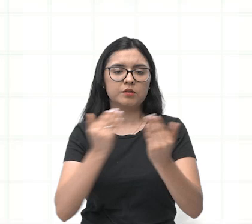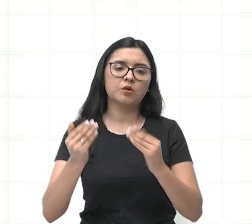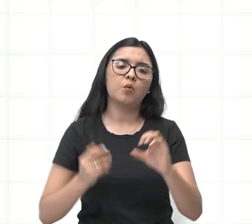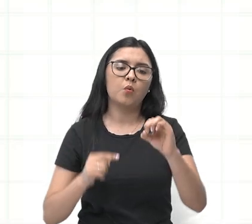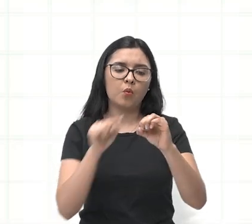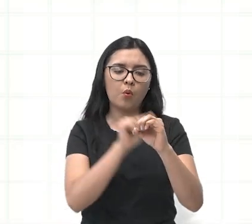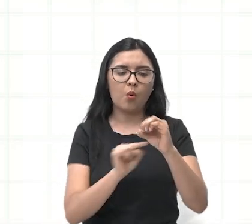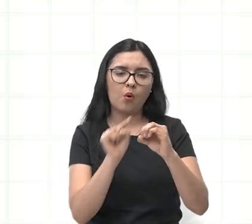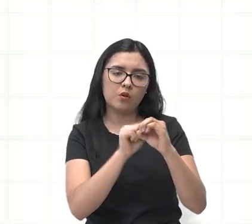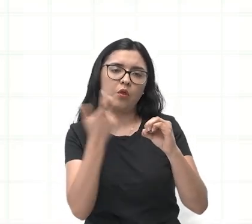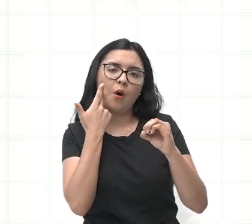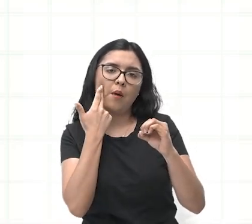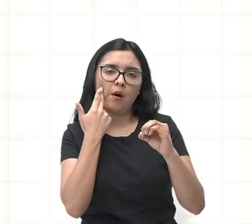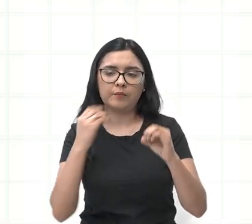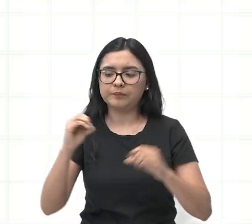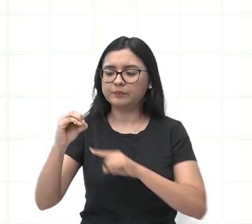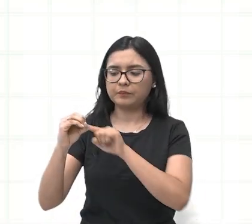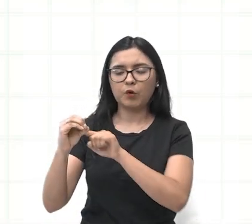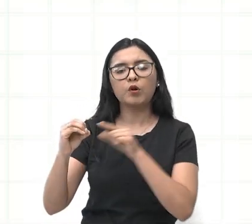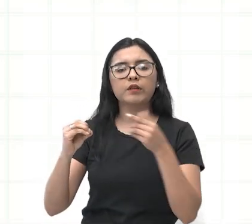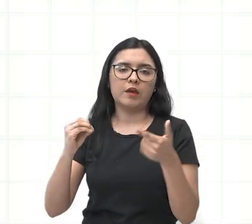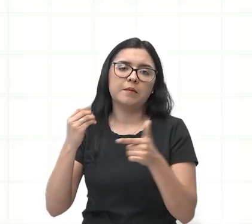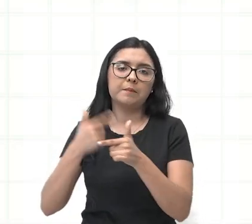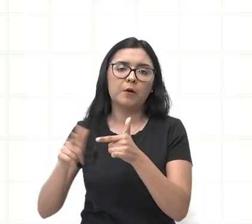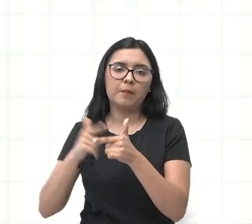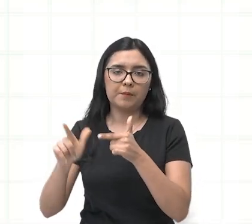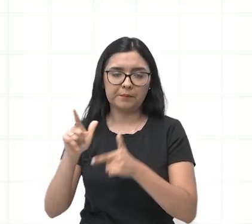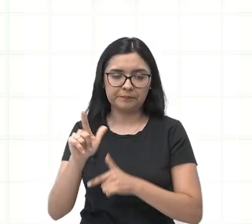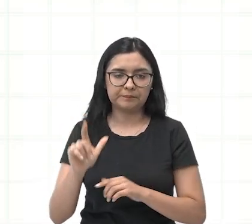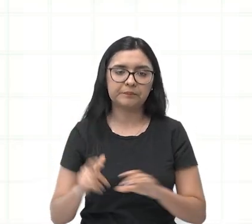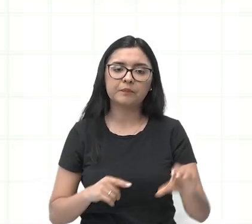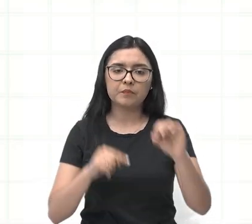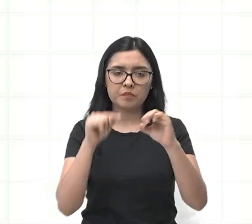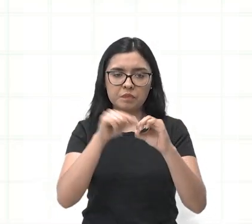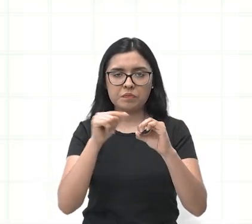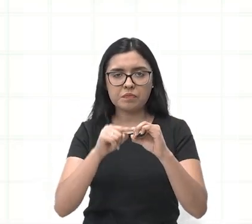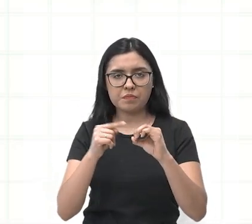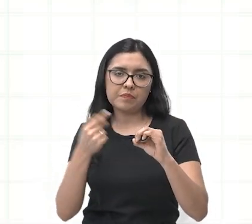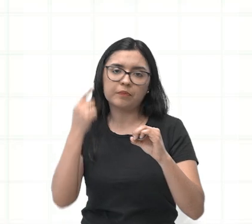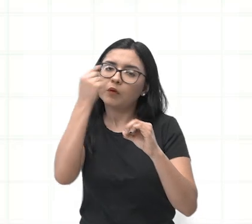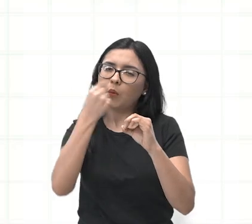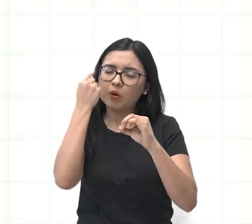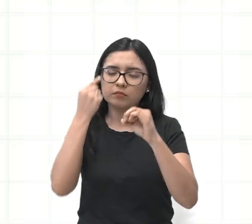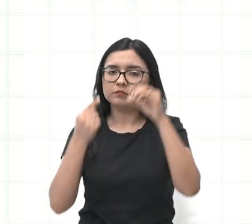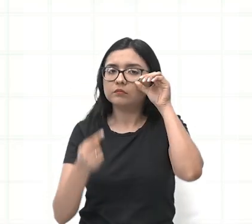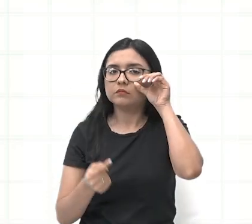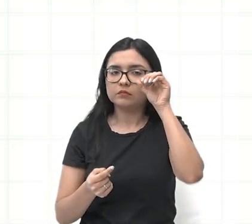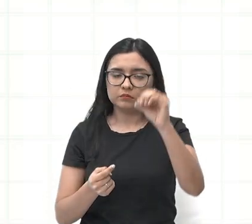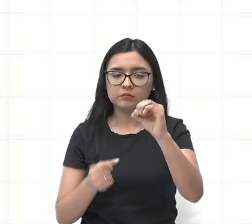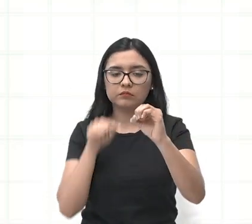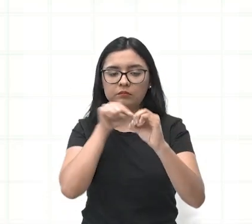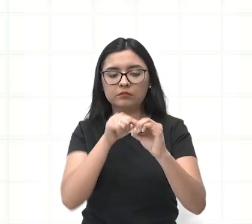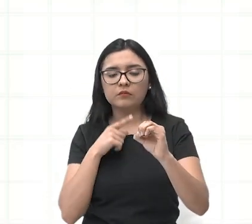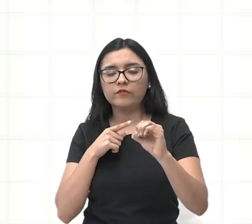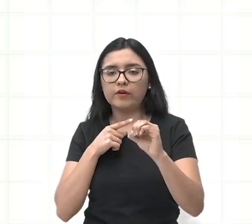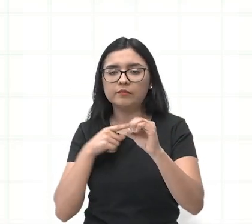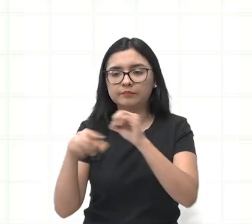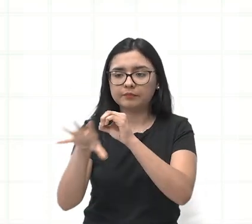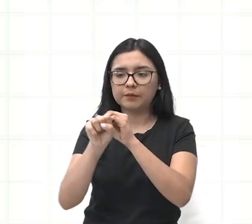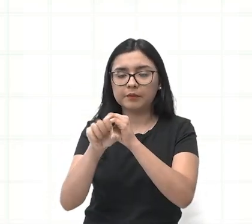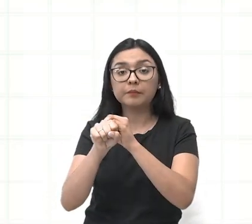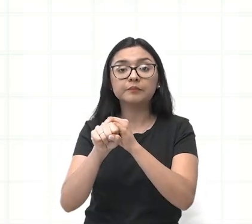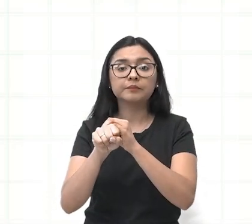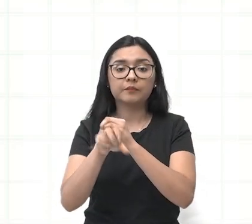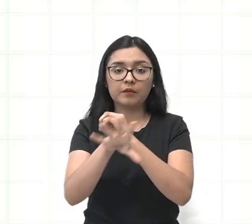normal. Mais uma vez, nós temos aí o olho, né? Ele vai observar um objeto